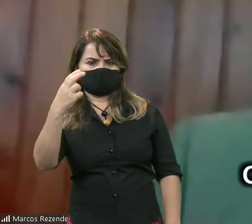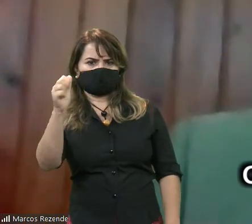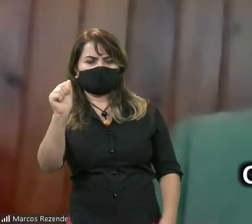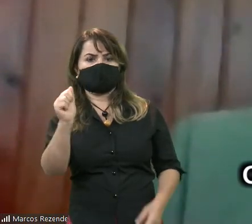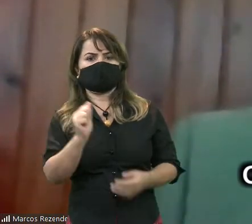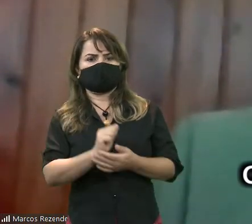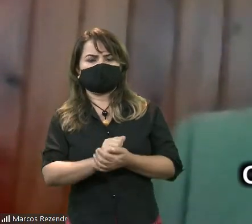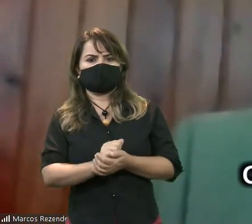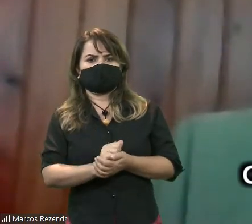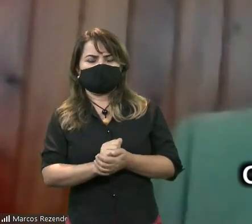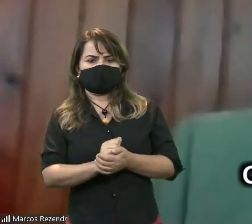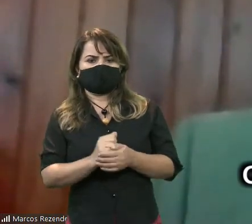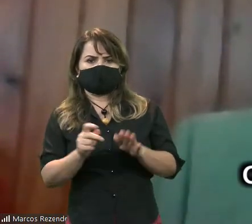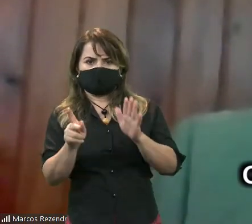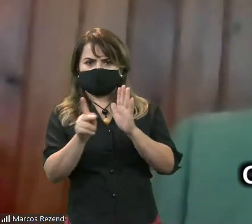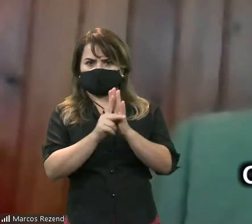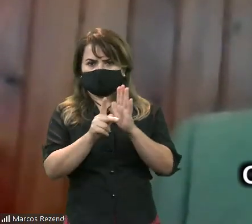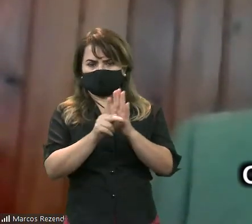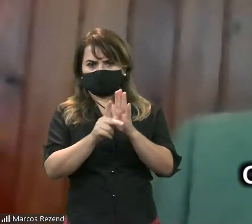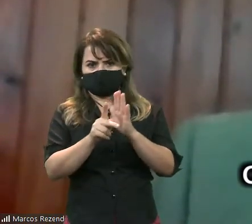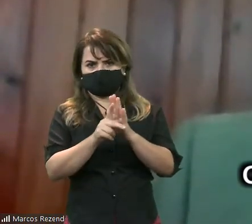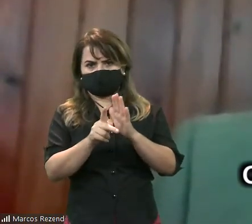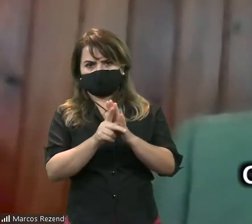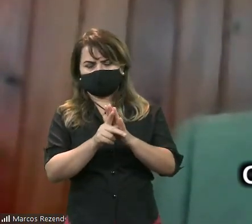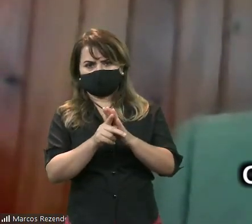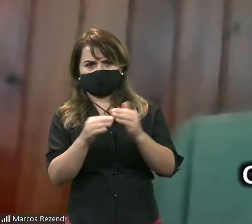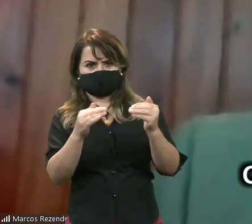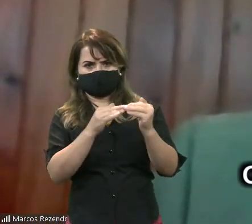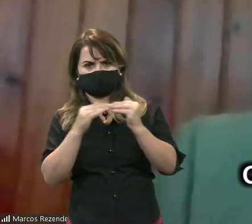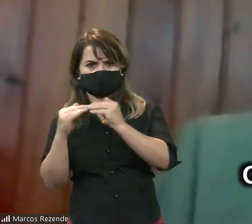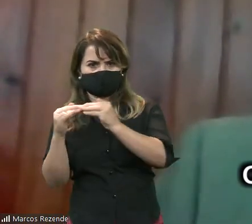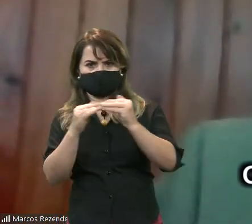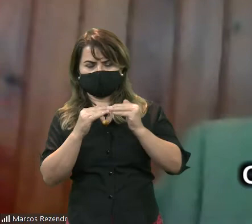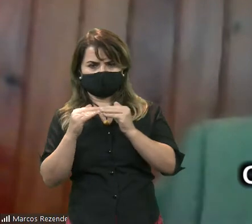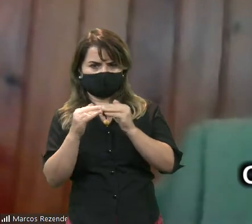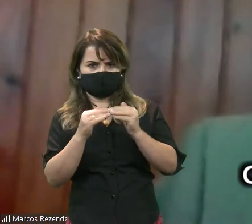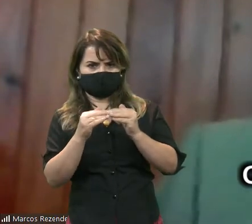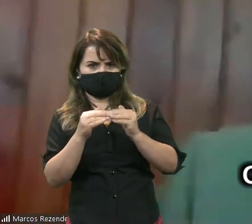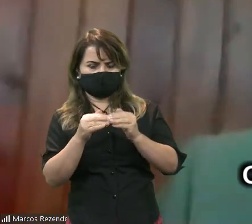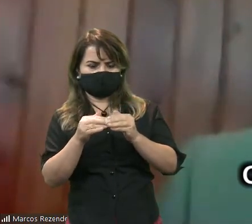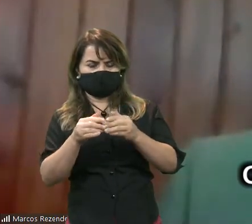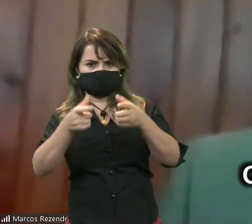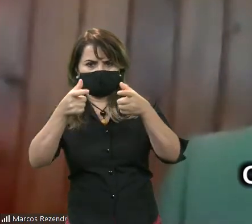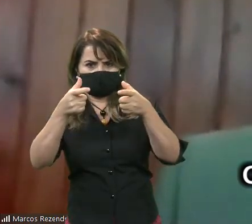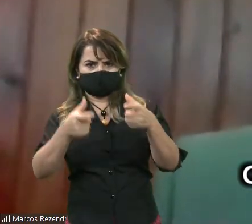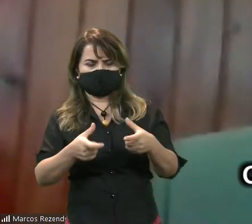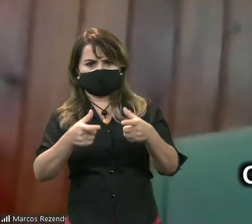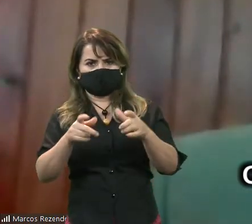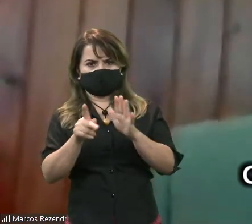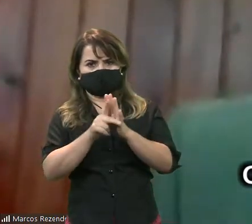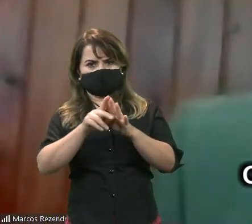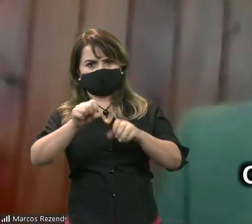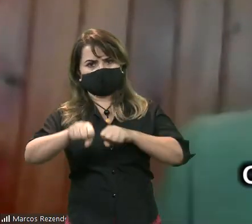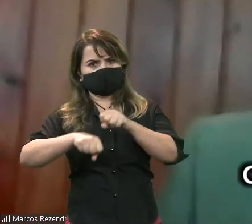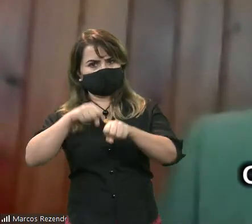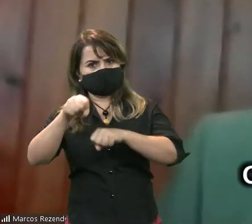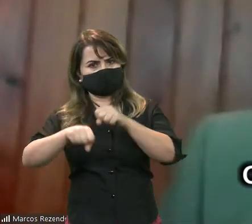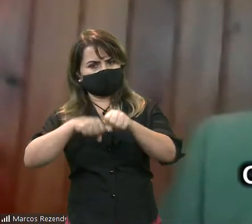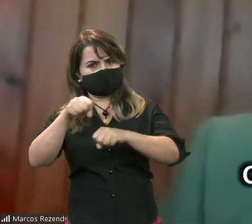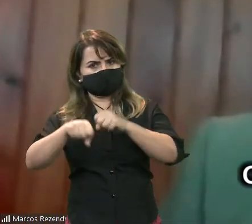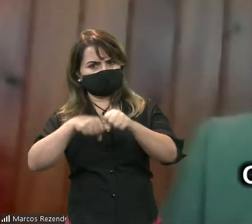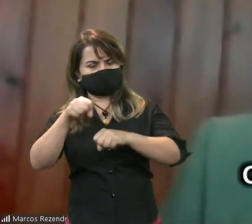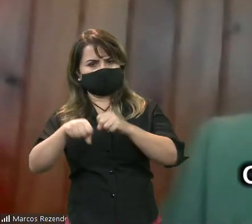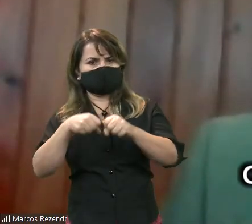S.A. para paralelismo em nível de ciclovia e da outras providências. A leitura do projeto